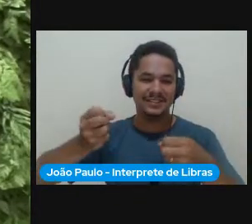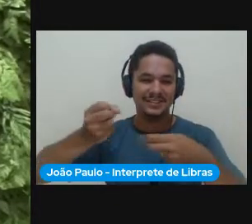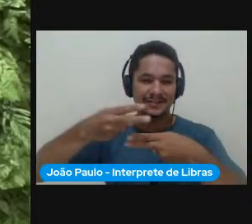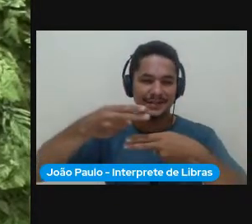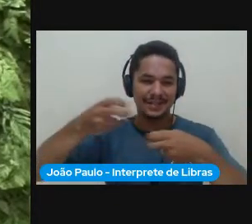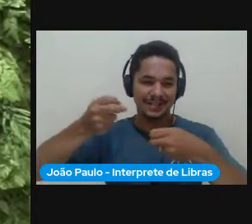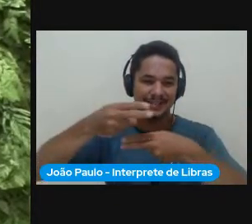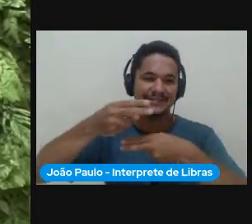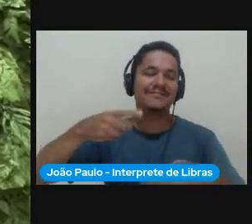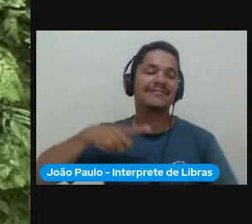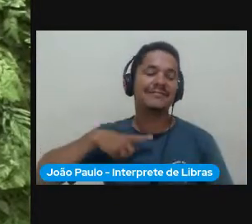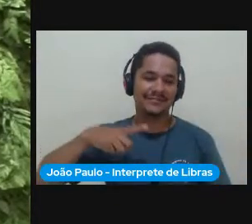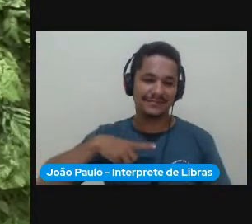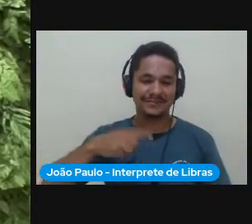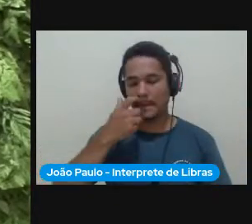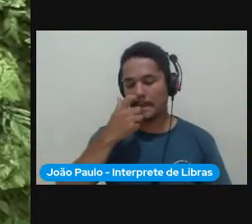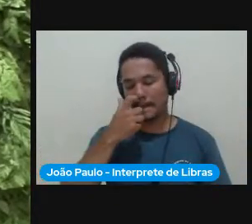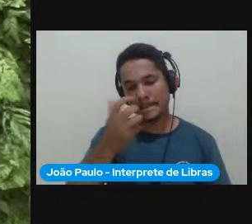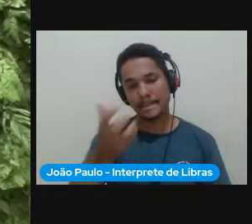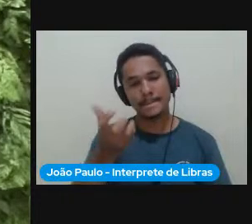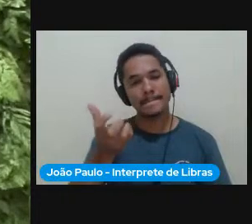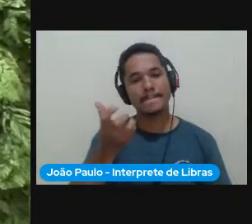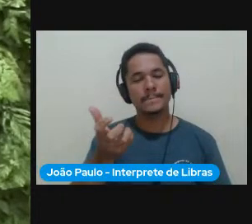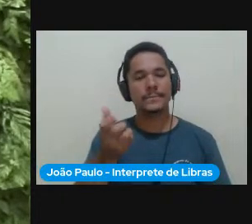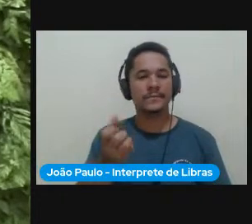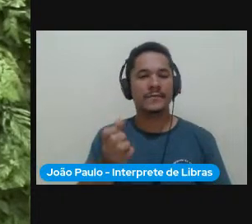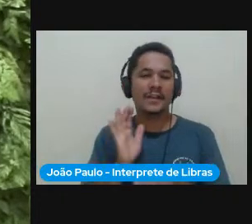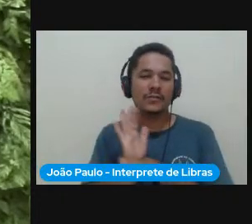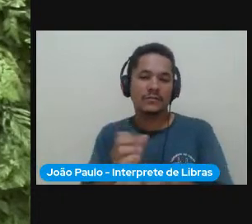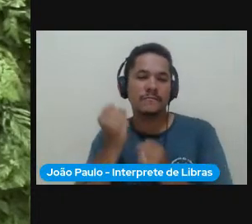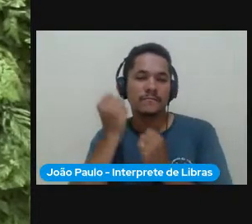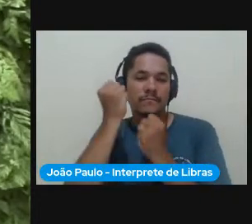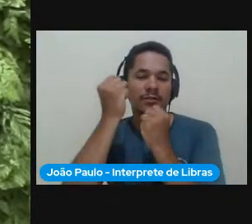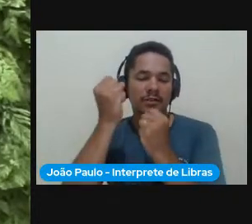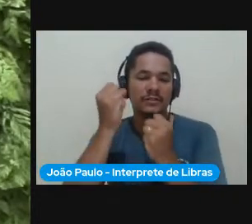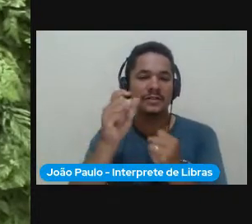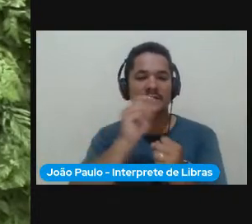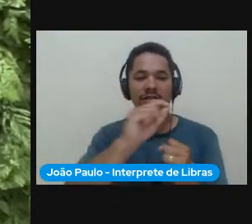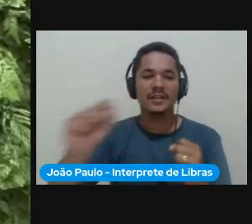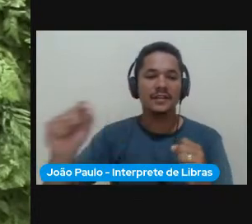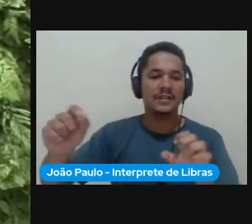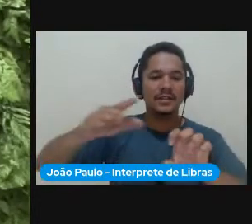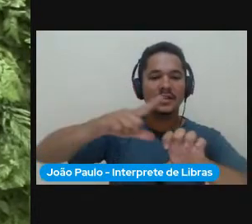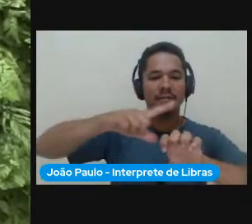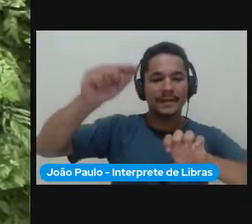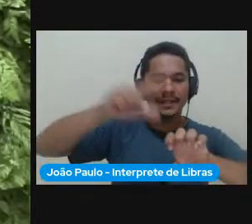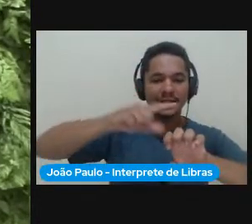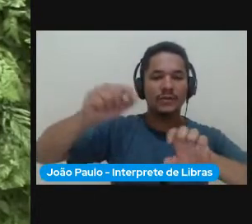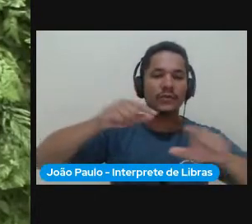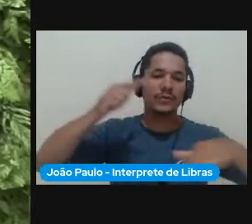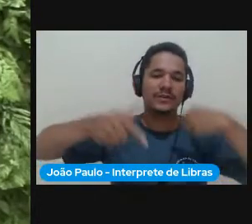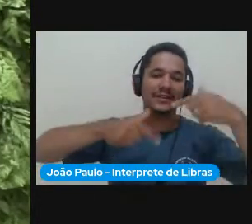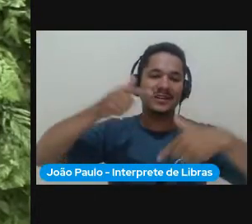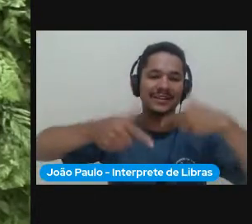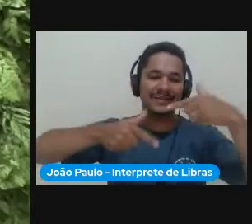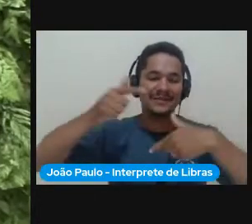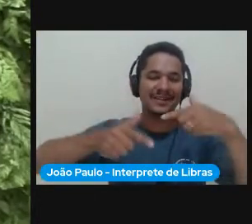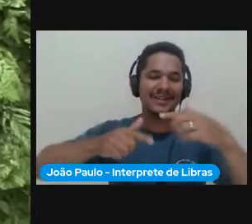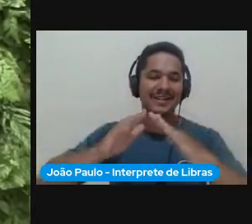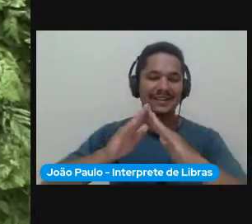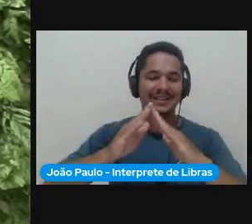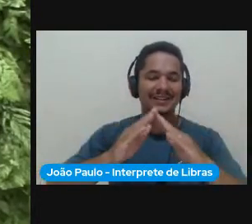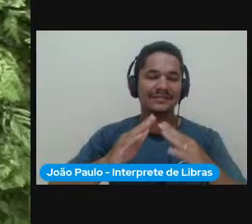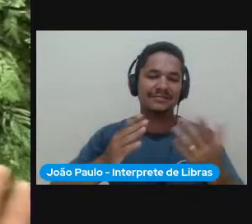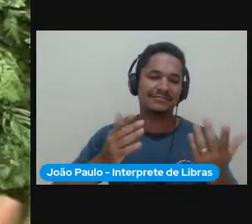que tem o propósito de fortalecimento para os empreendedores de favela, para conexão desses empreendedores